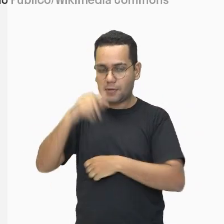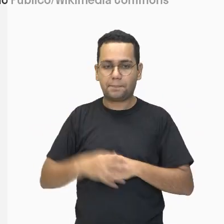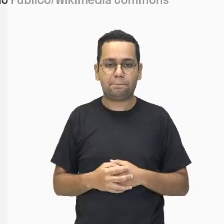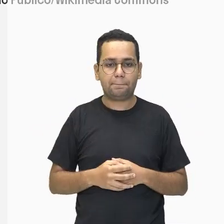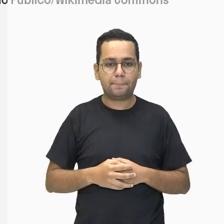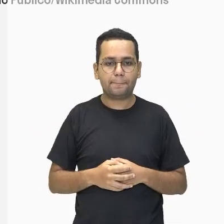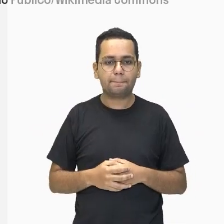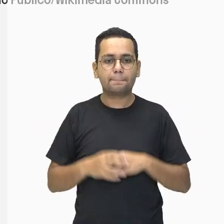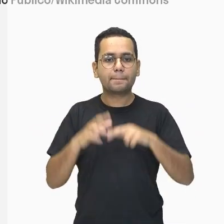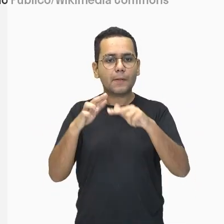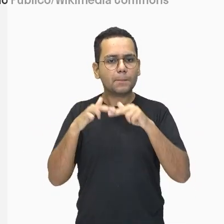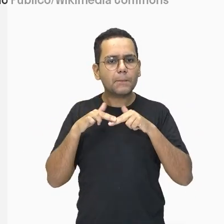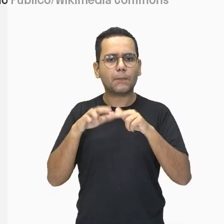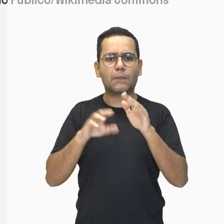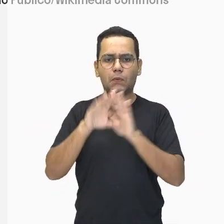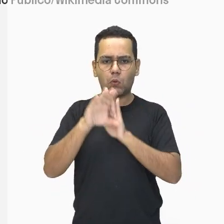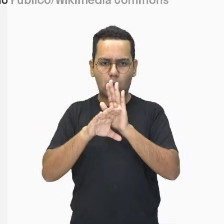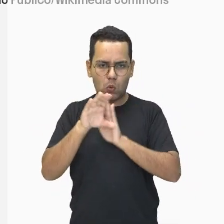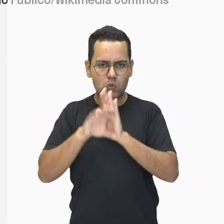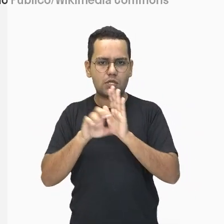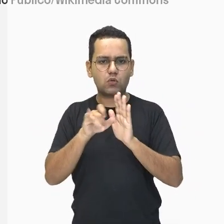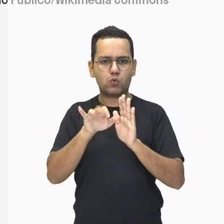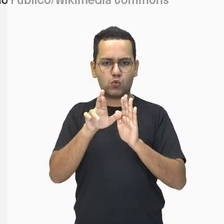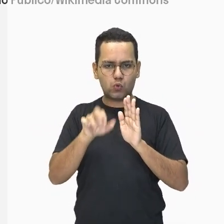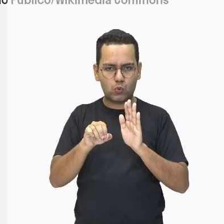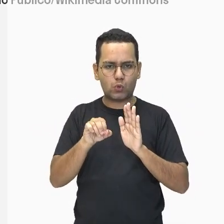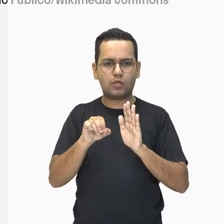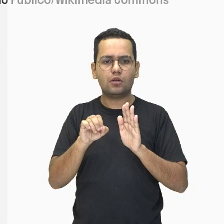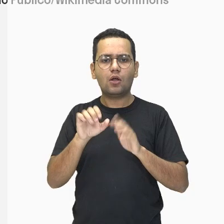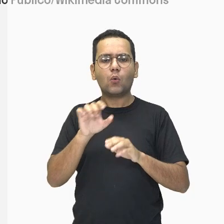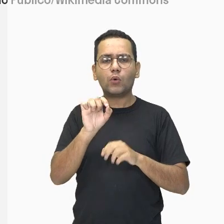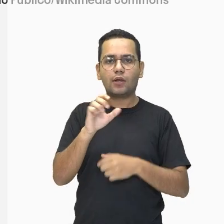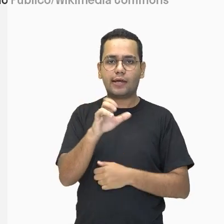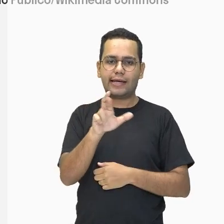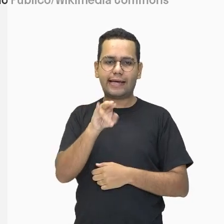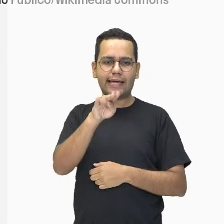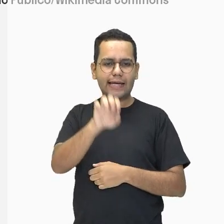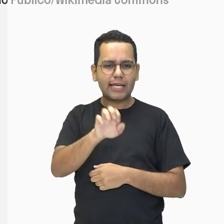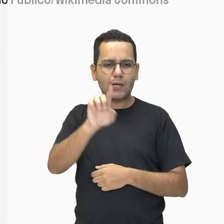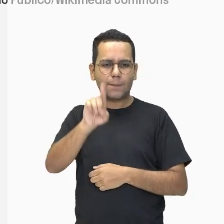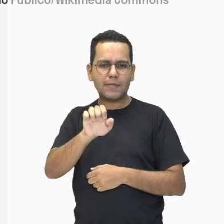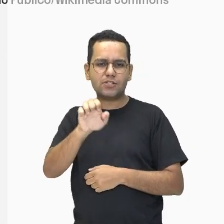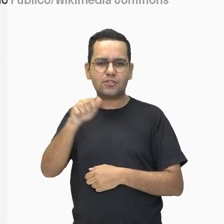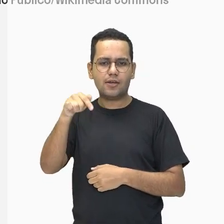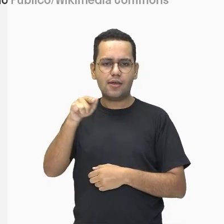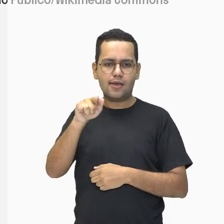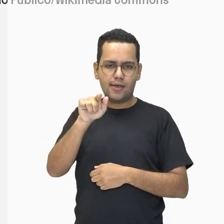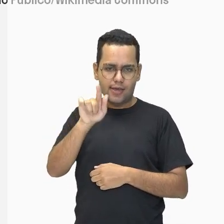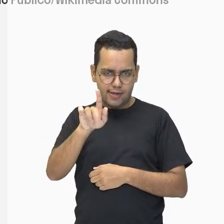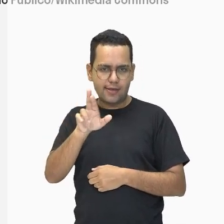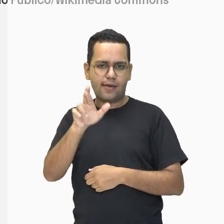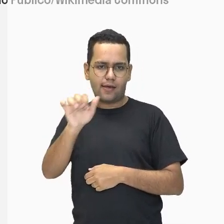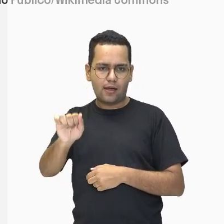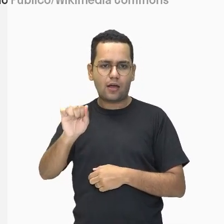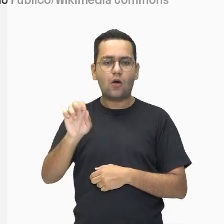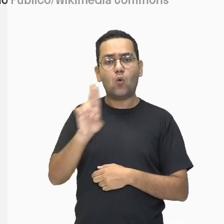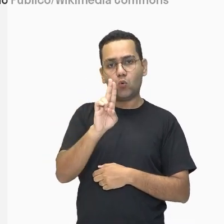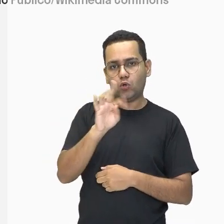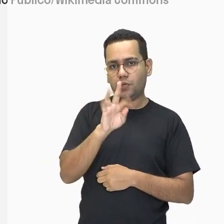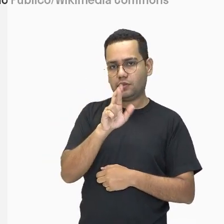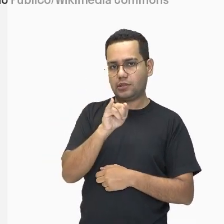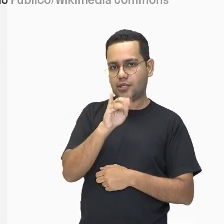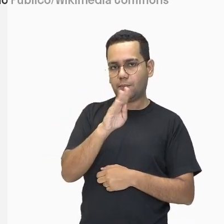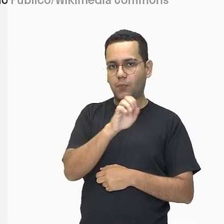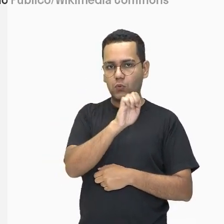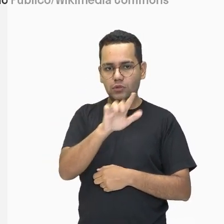conceito jurídico inédito de crime de guerra, o chamado Tribunal de Nuremberg. Preste atenção que isso é interessante. Após